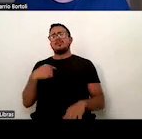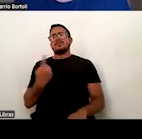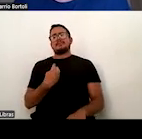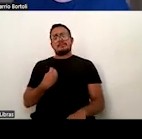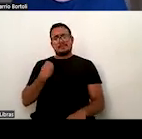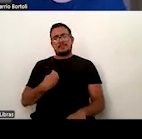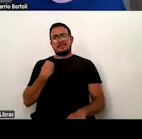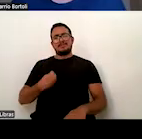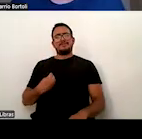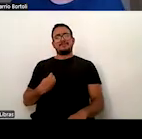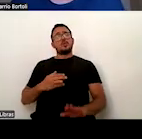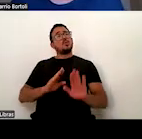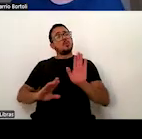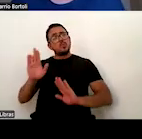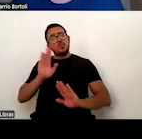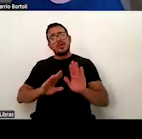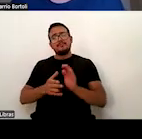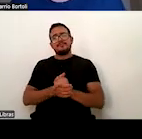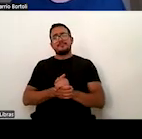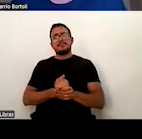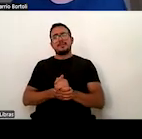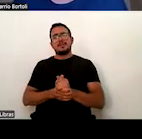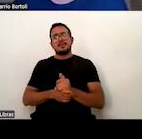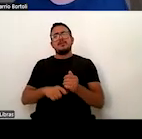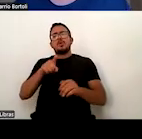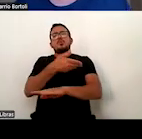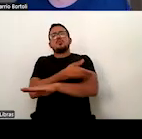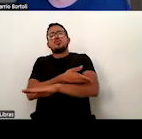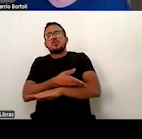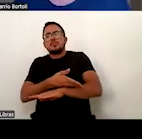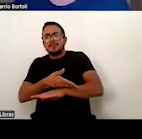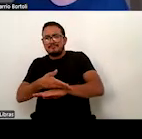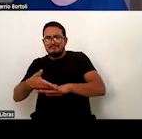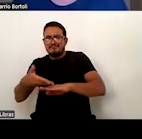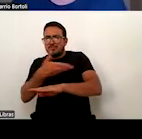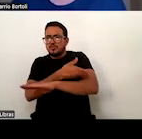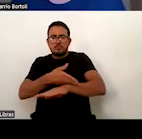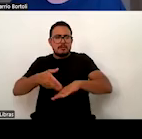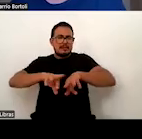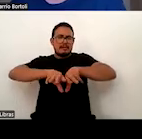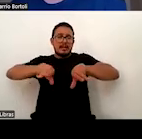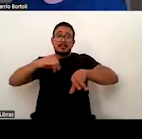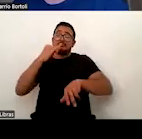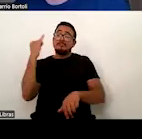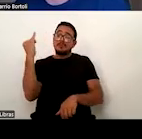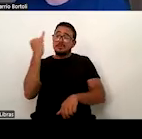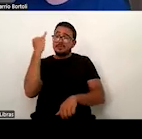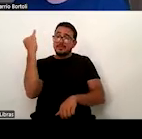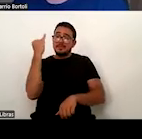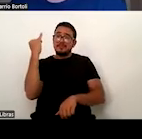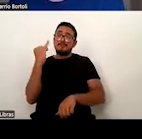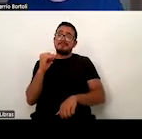Então, nosso hábito de vida é uma coisa que é modificável. E isso vai depender da nossa